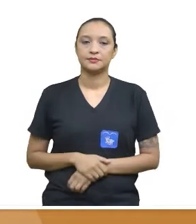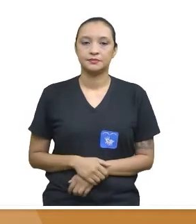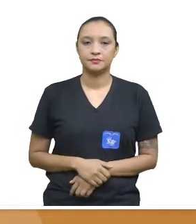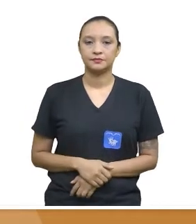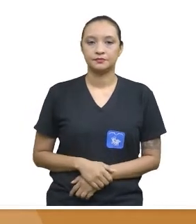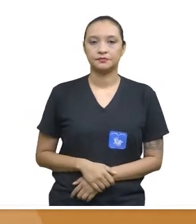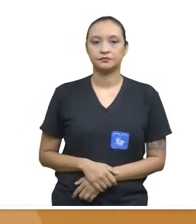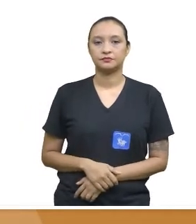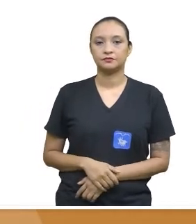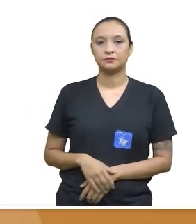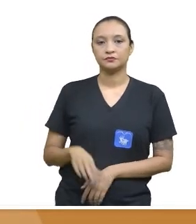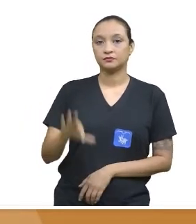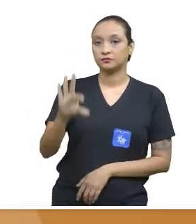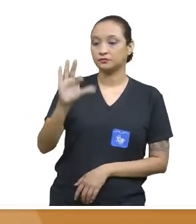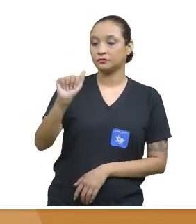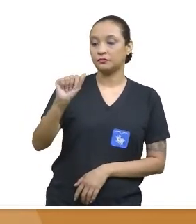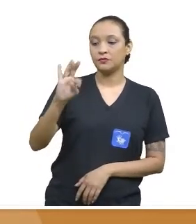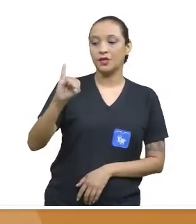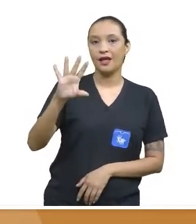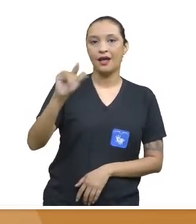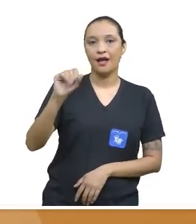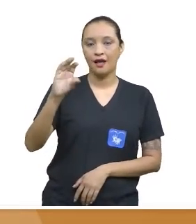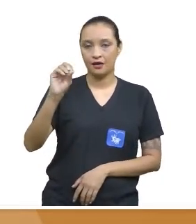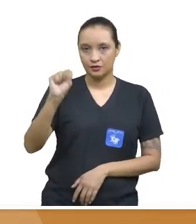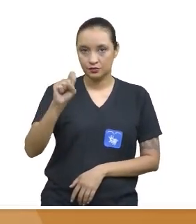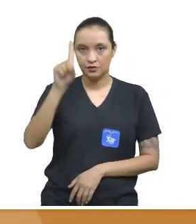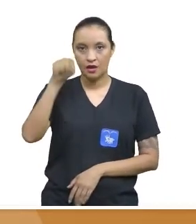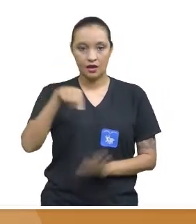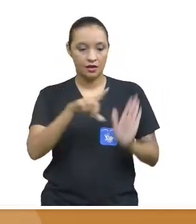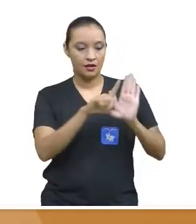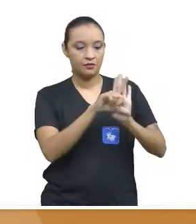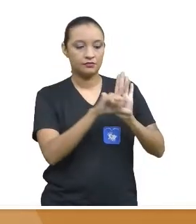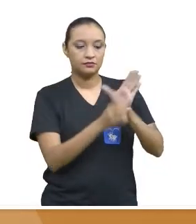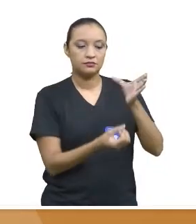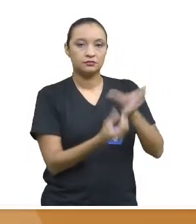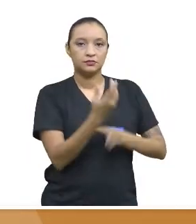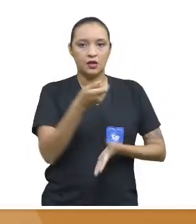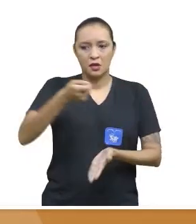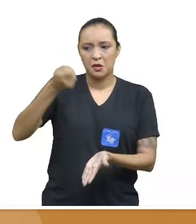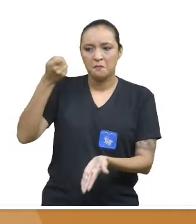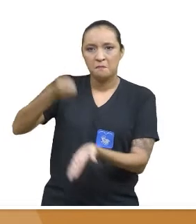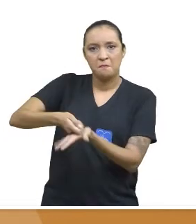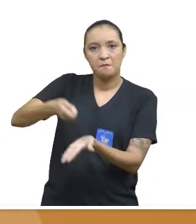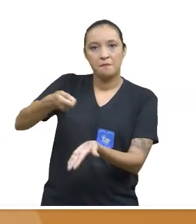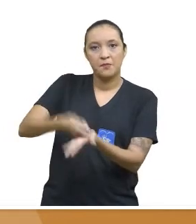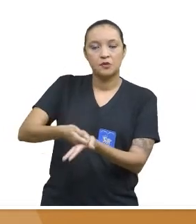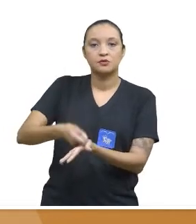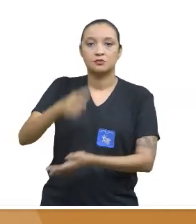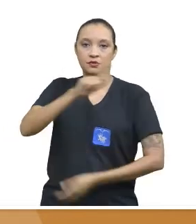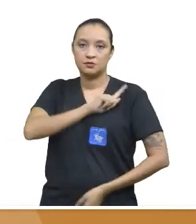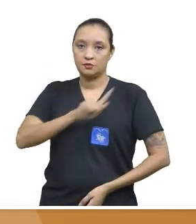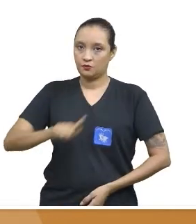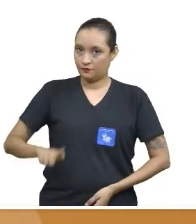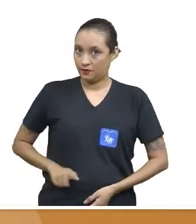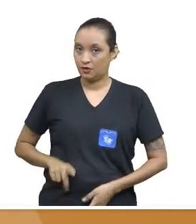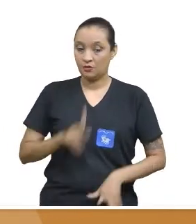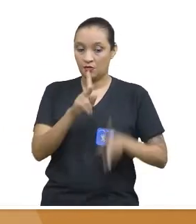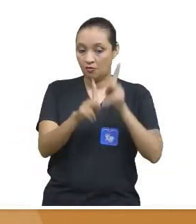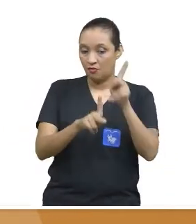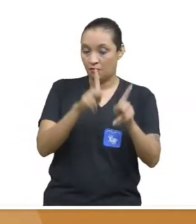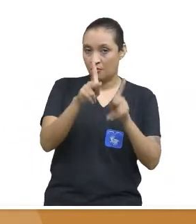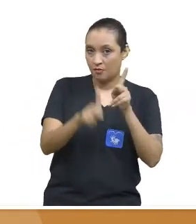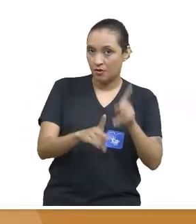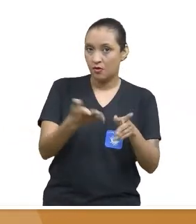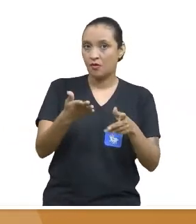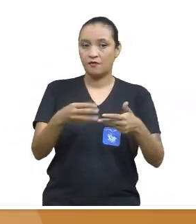atos institucionais são medidas de lei, impostas por um governo, sem que a população, o poder legislativo